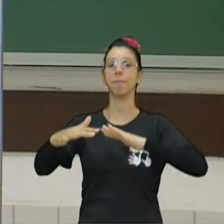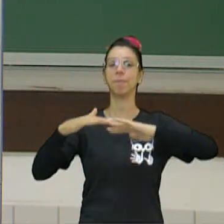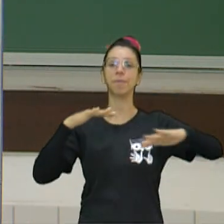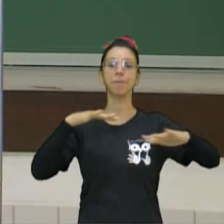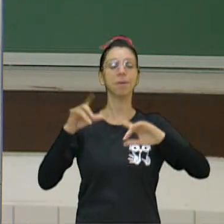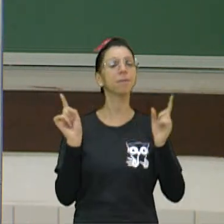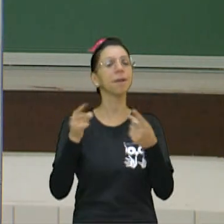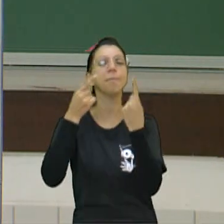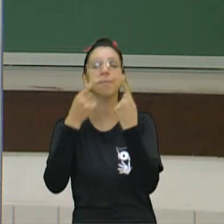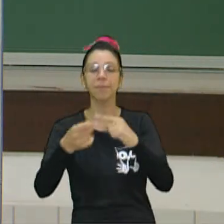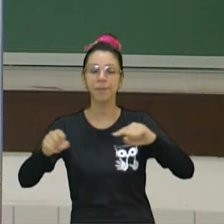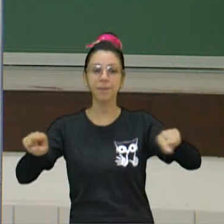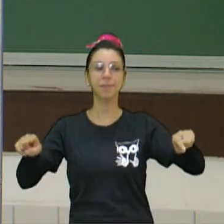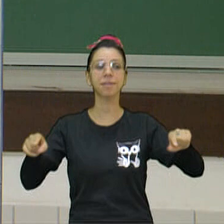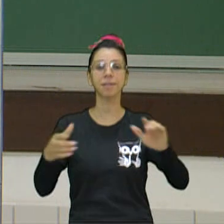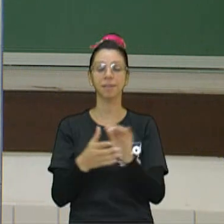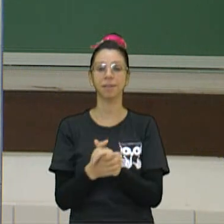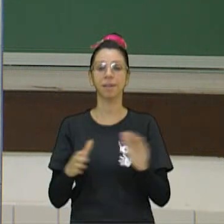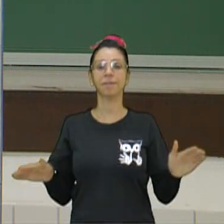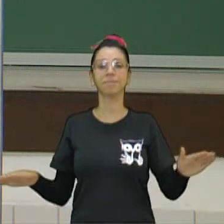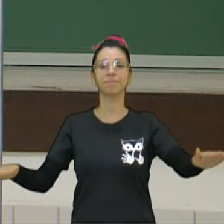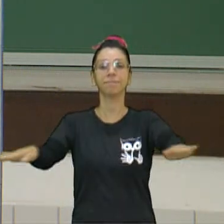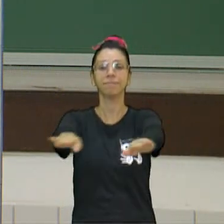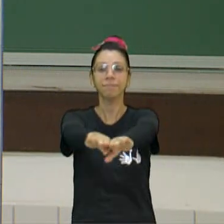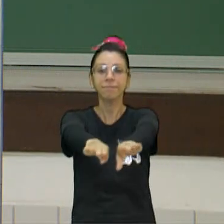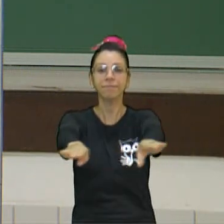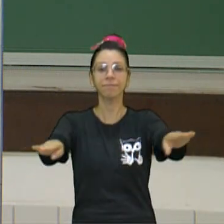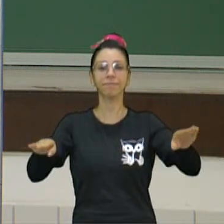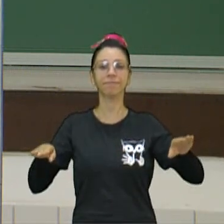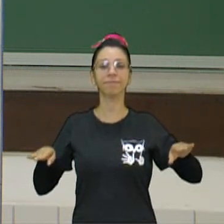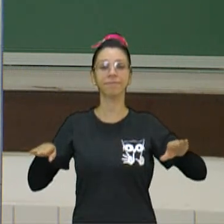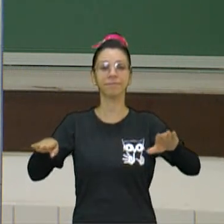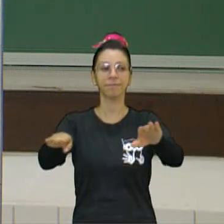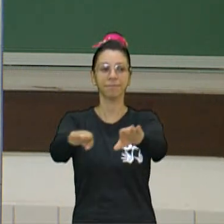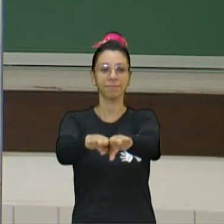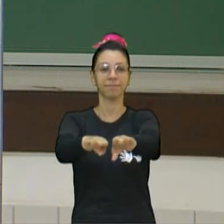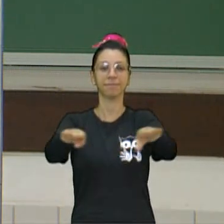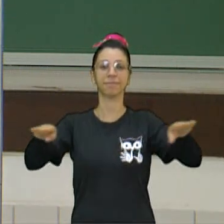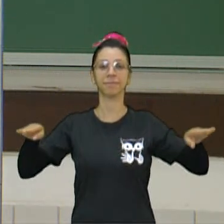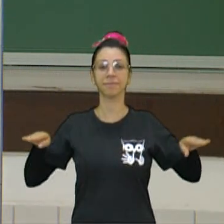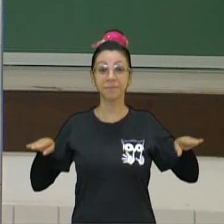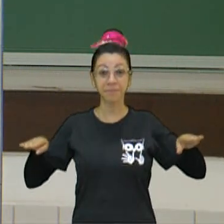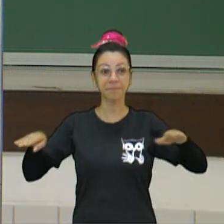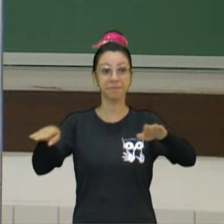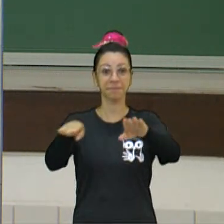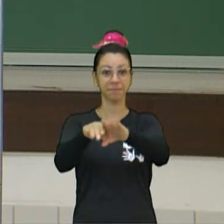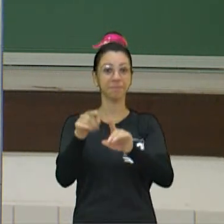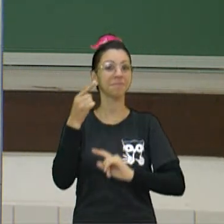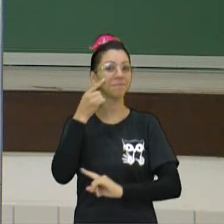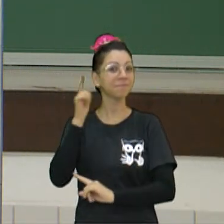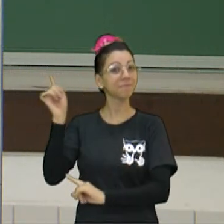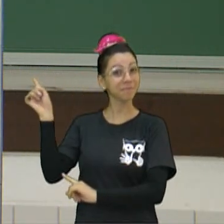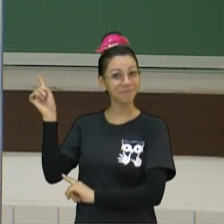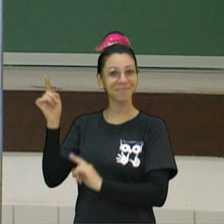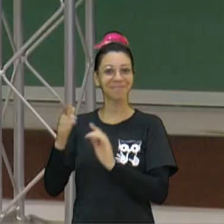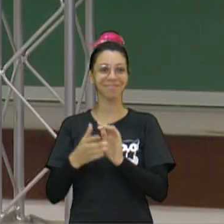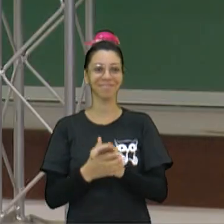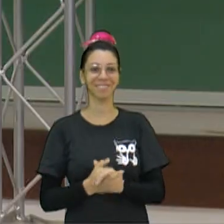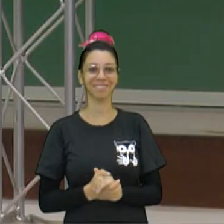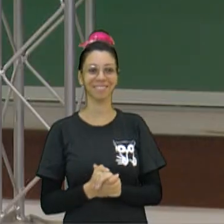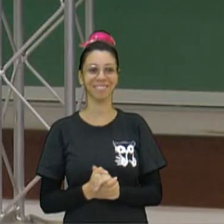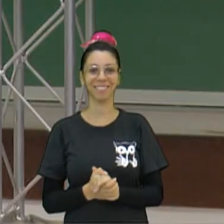Isso lá, ó. Movimenta os braços para frente, braços atrás, vai lá, aí,